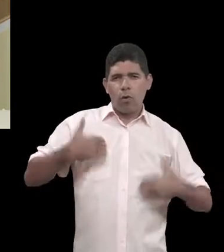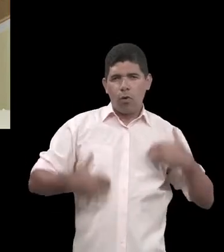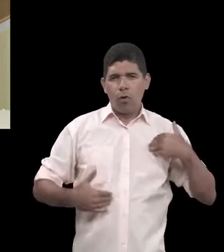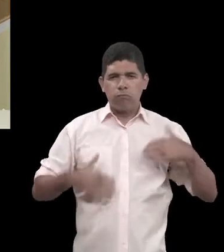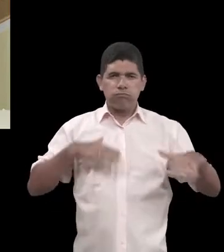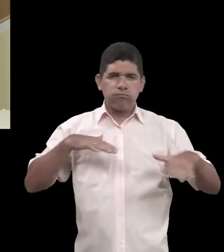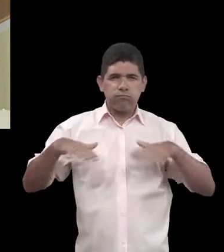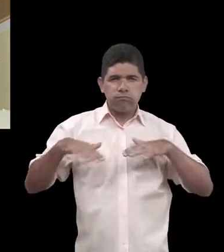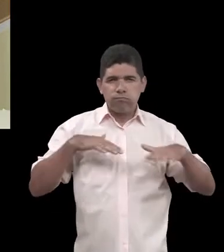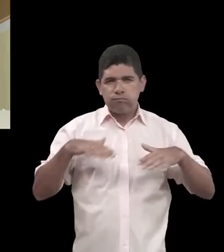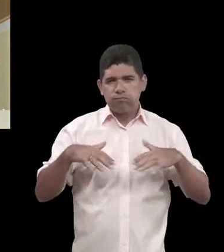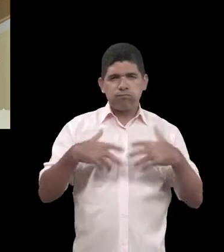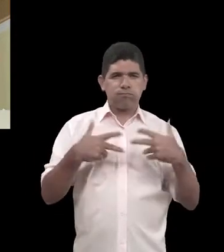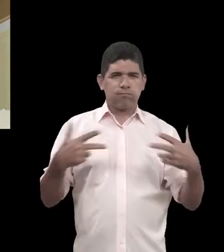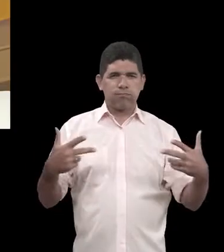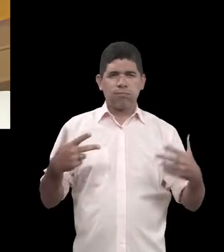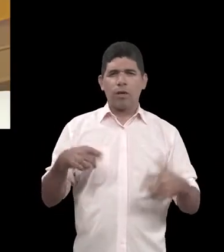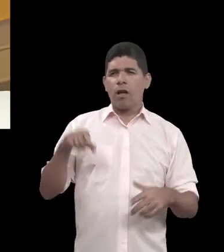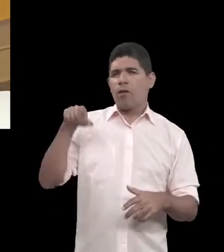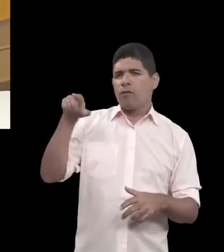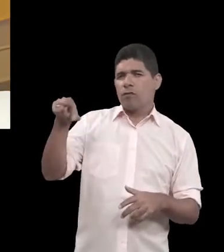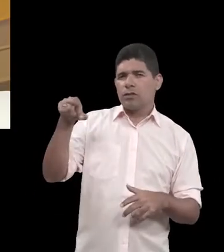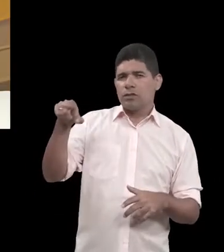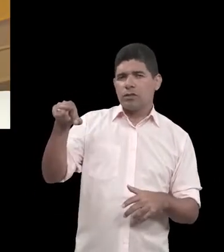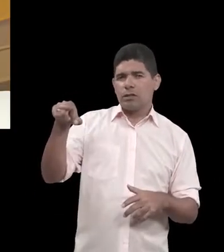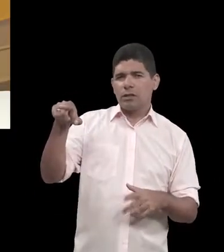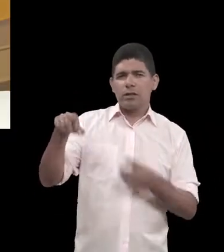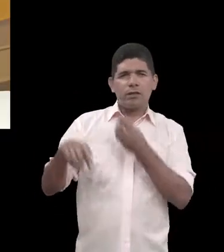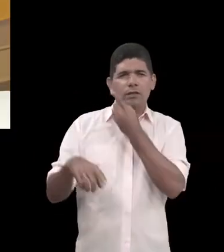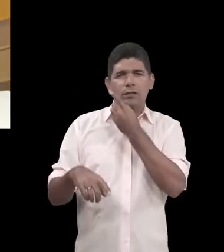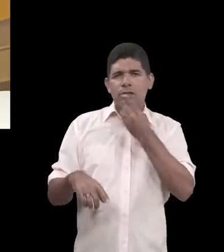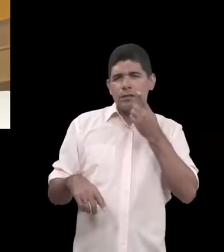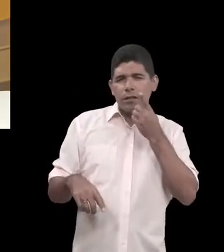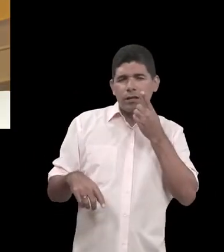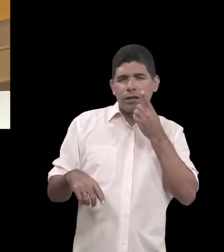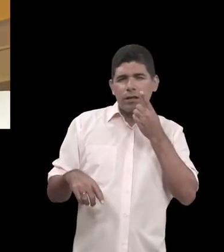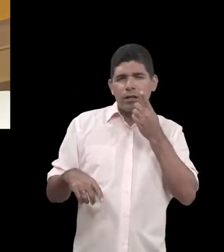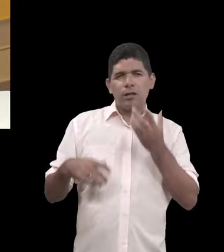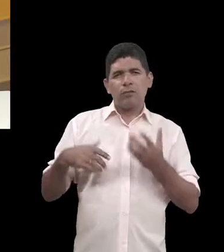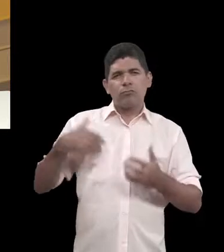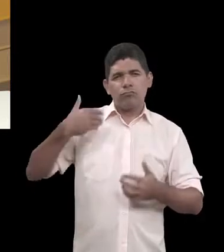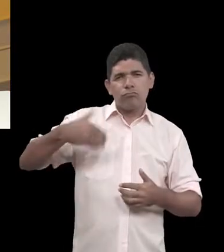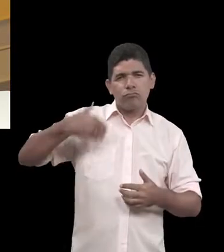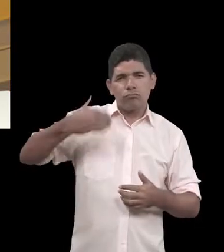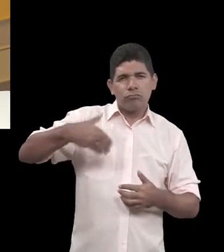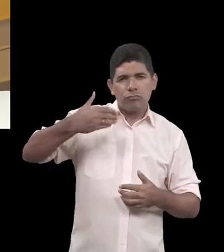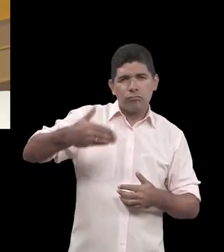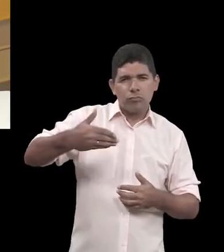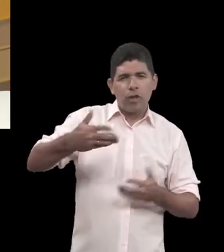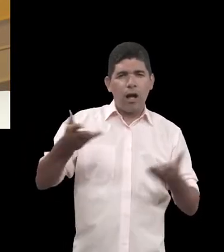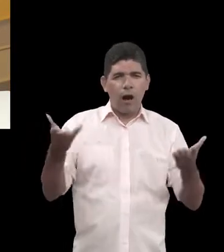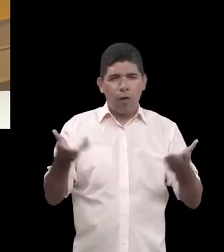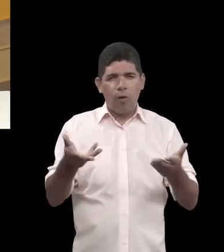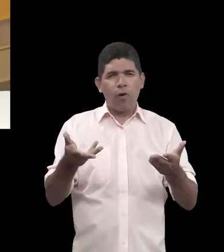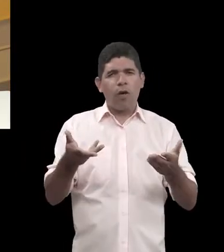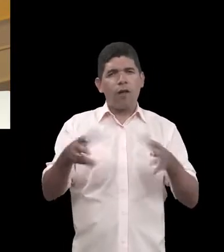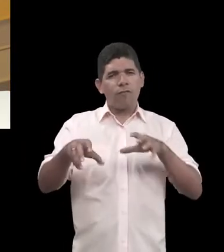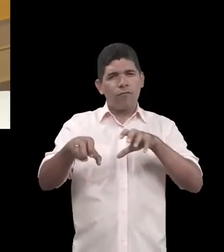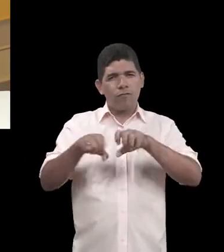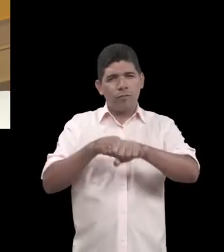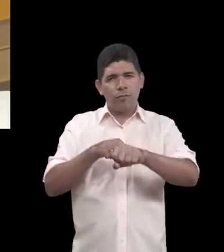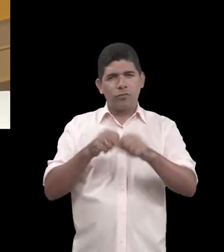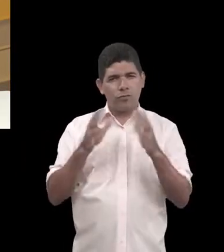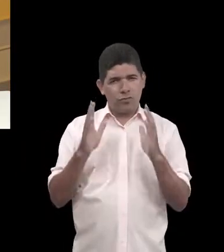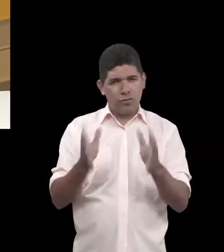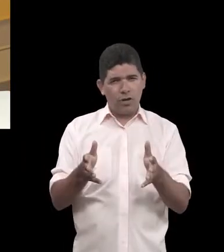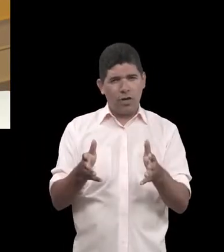também. Délio, e você no dia a dia cursando, né? Ou quem sabe agora também depois de formado, os outros